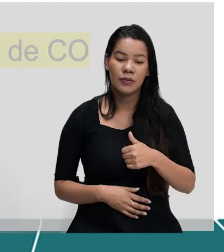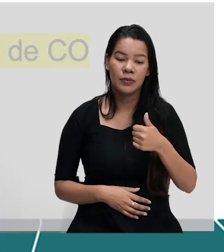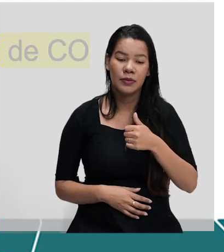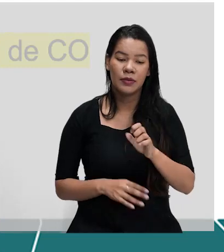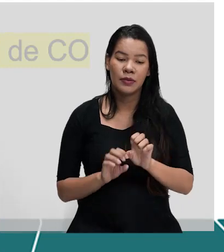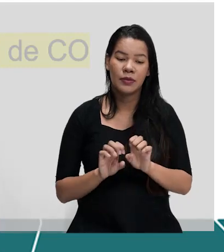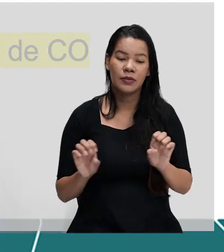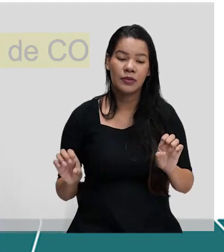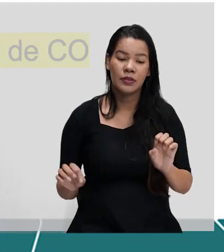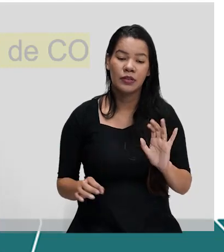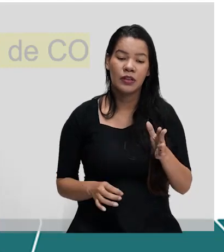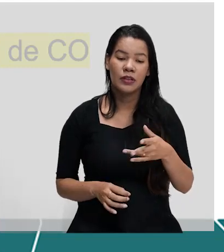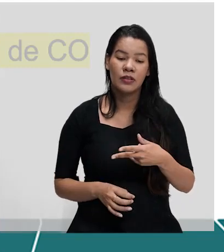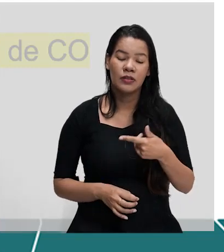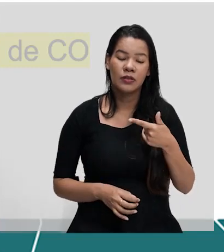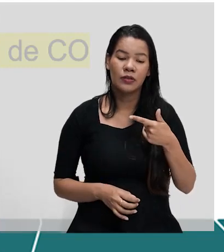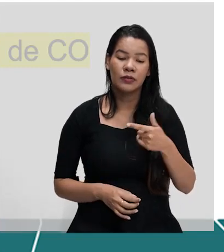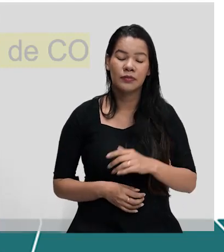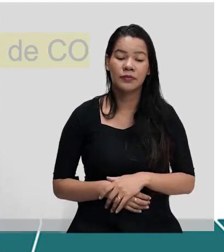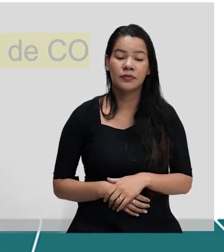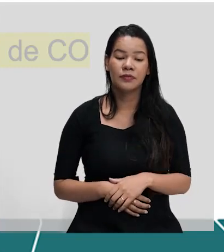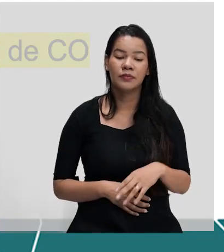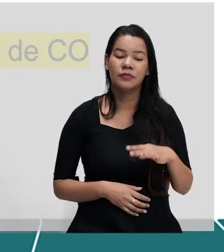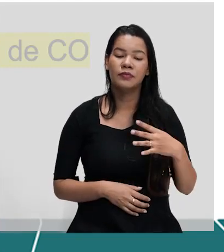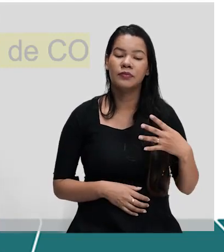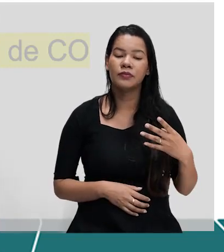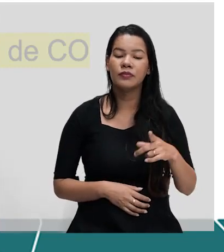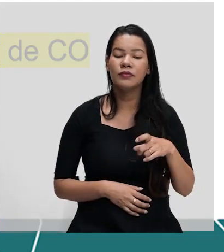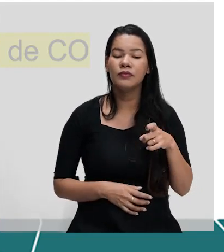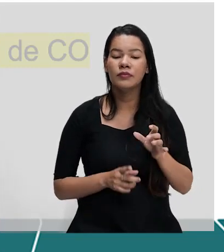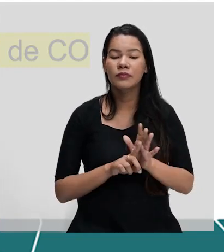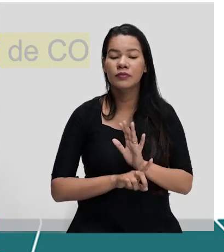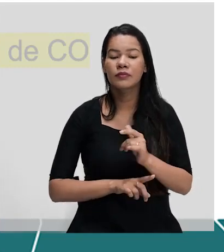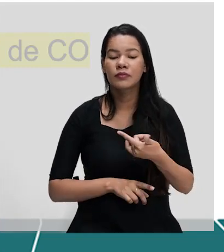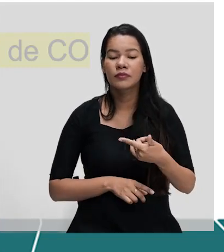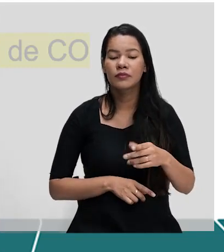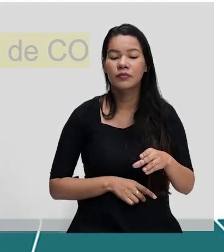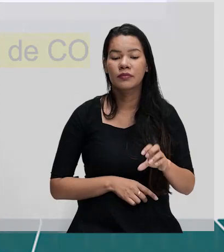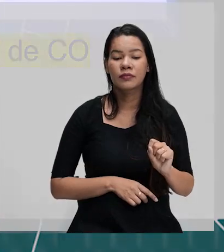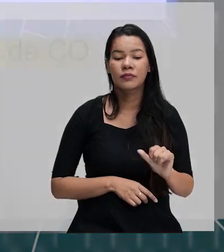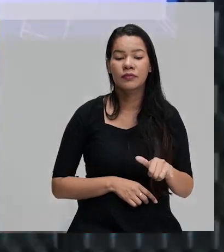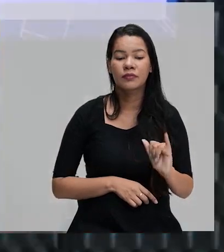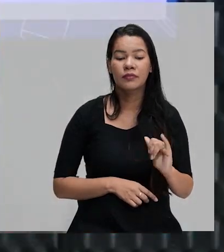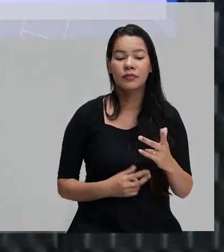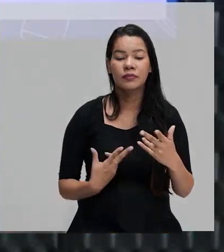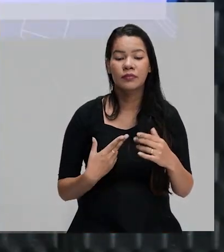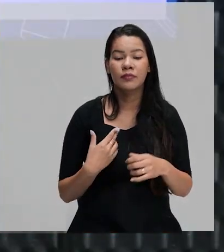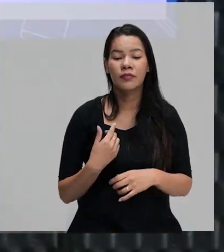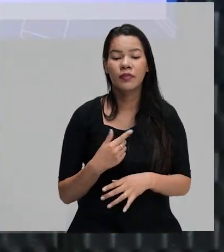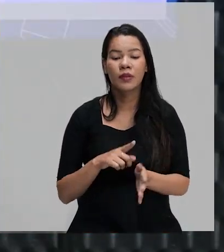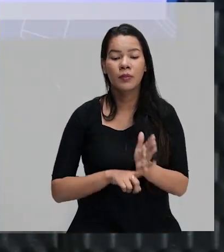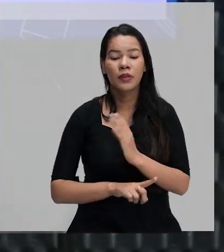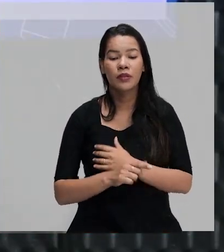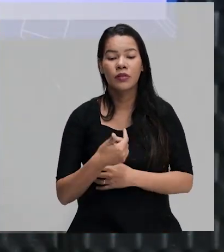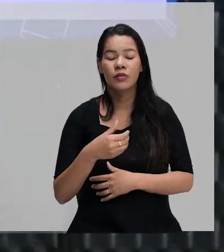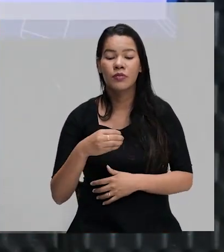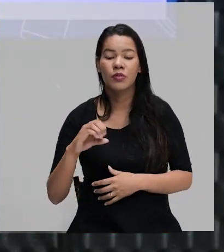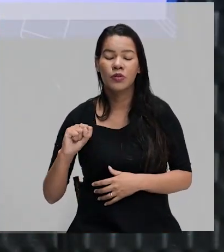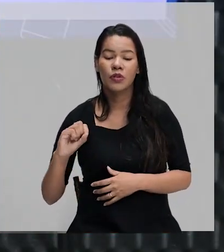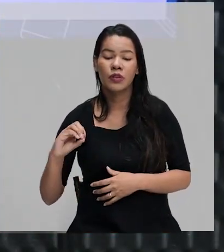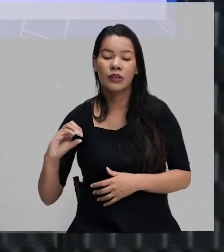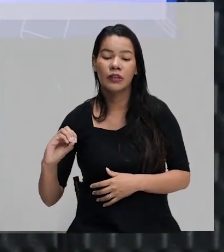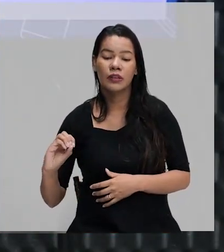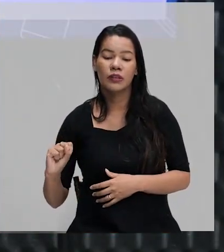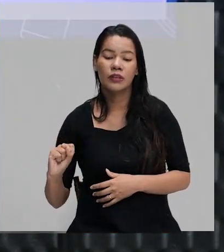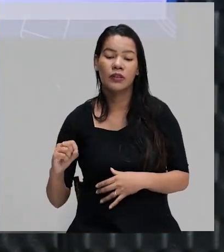equação. A nossa segunda equação é 44x menos 28y igual a menos 2080. O que